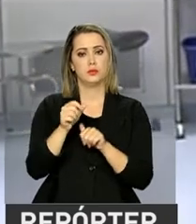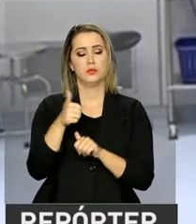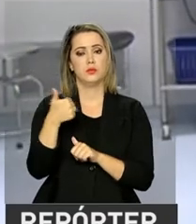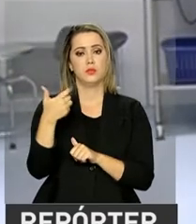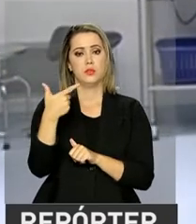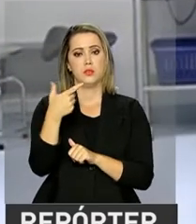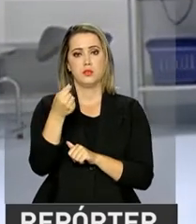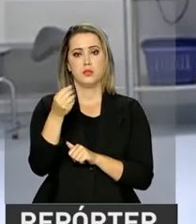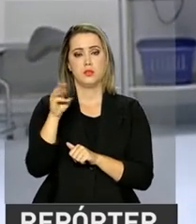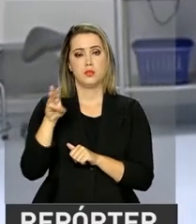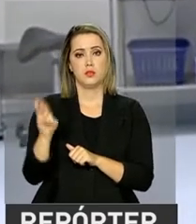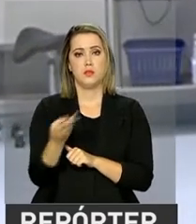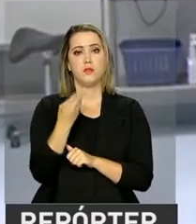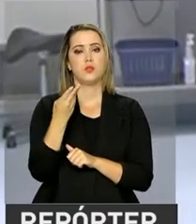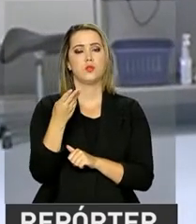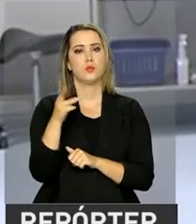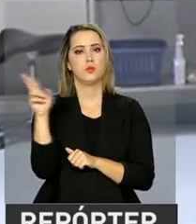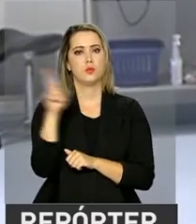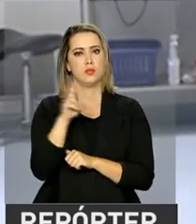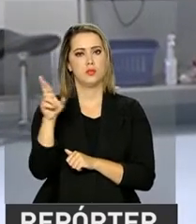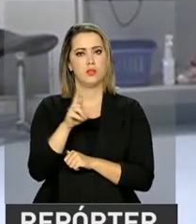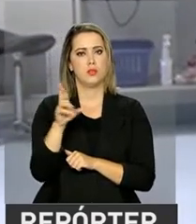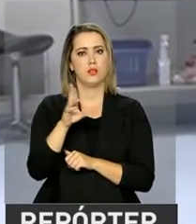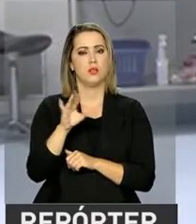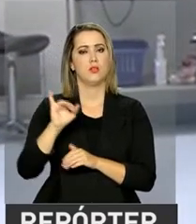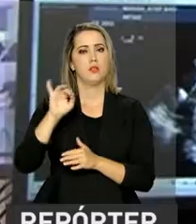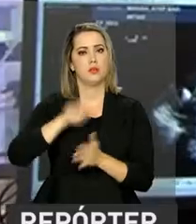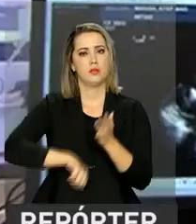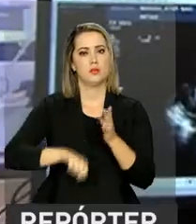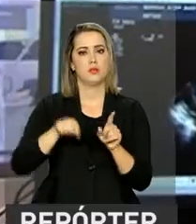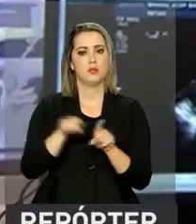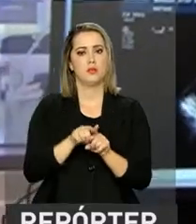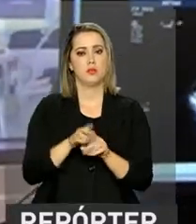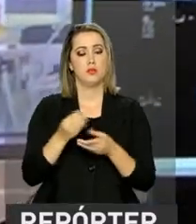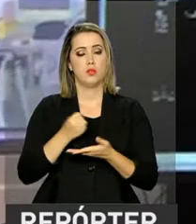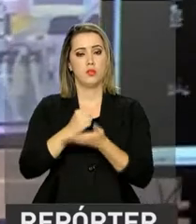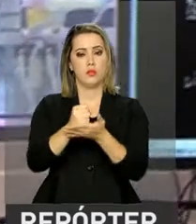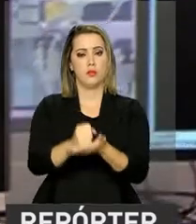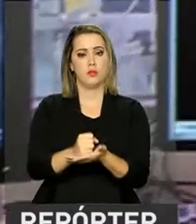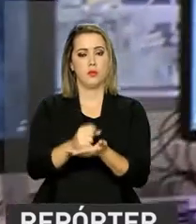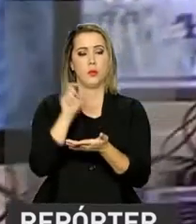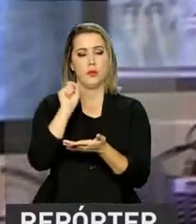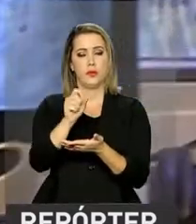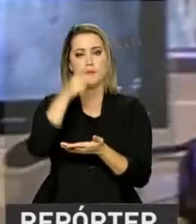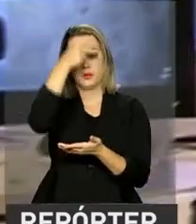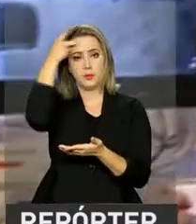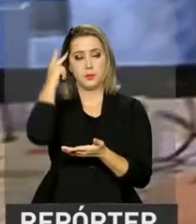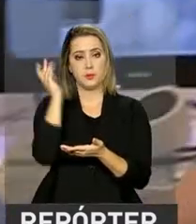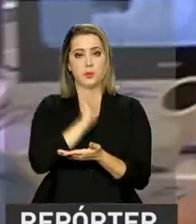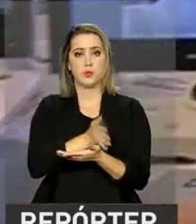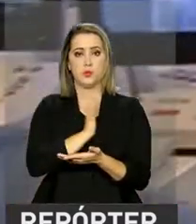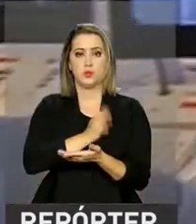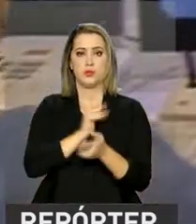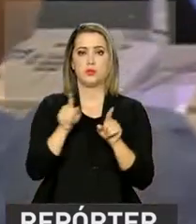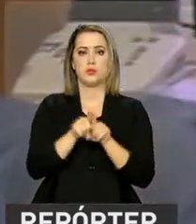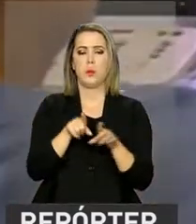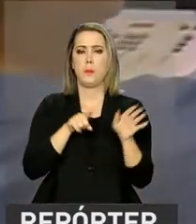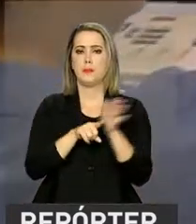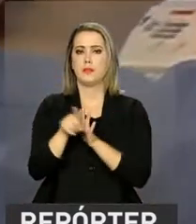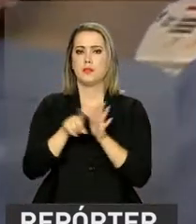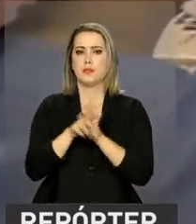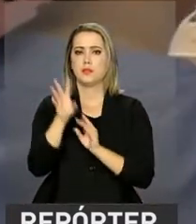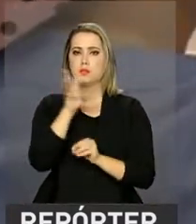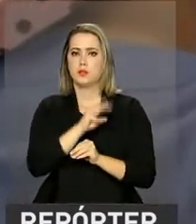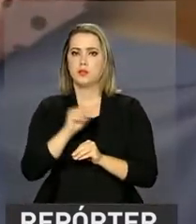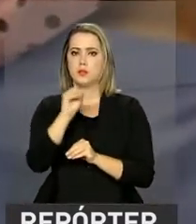120 milhões de reais de impostos em serviços a pacientes cardíacos de alta complexidade e ainda pesquisas,